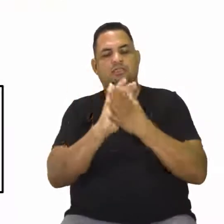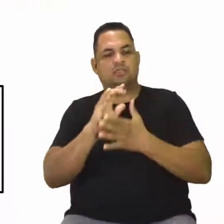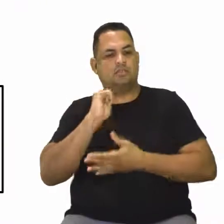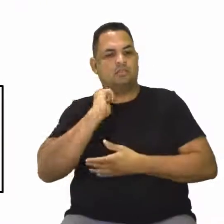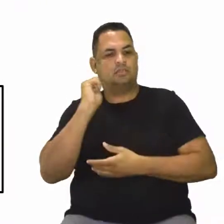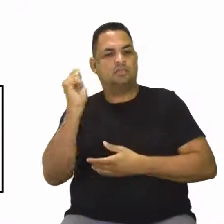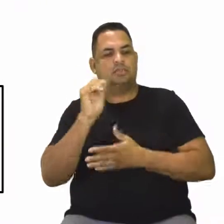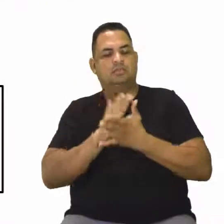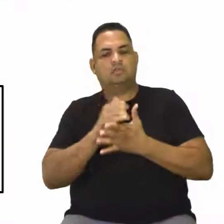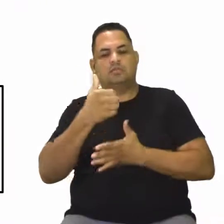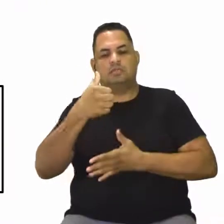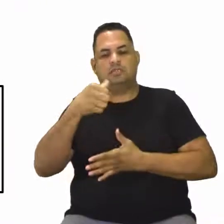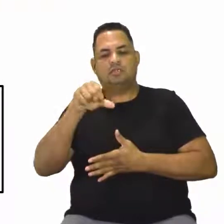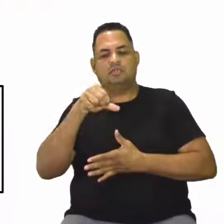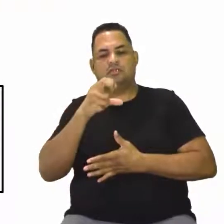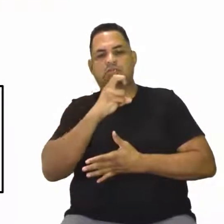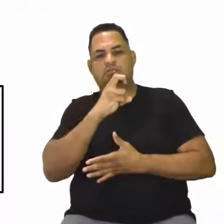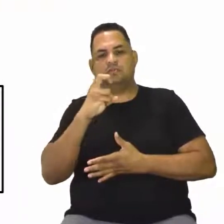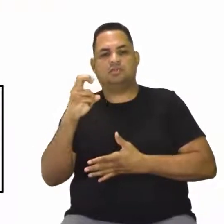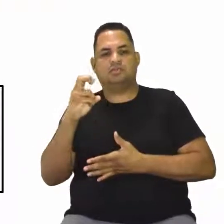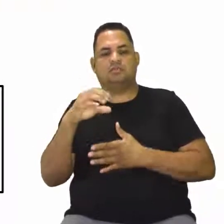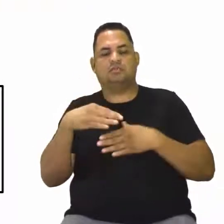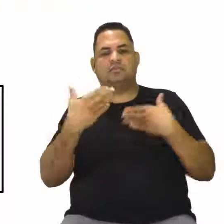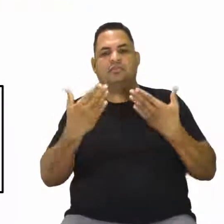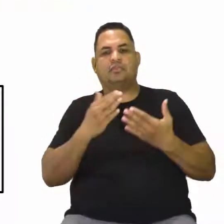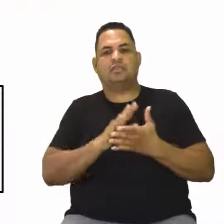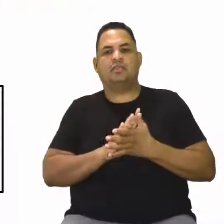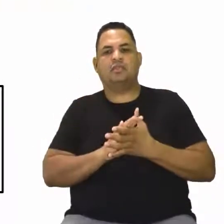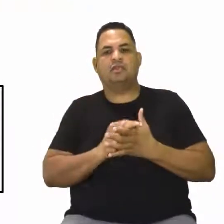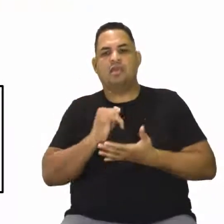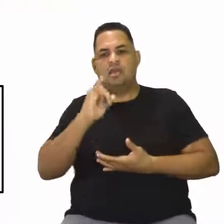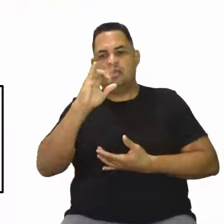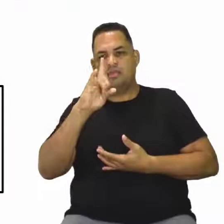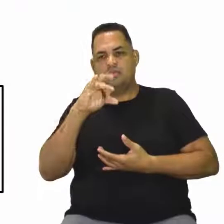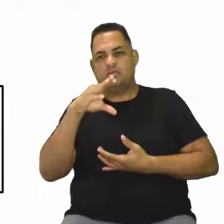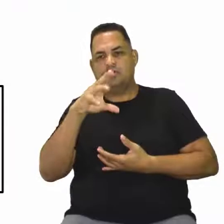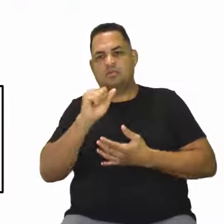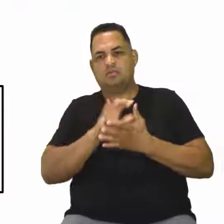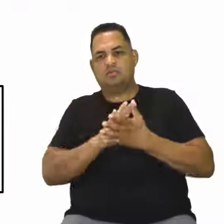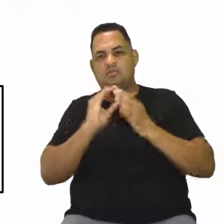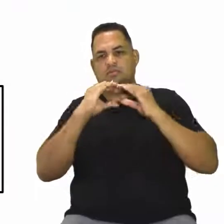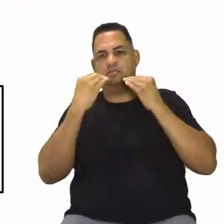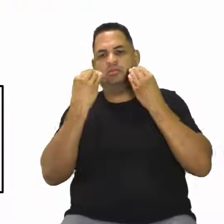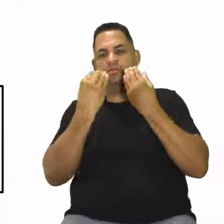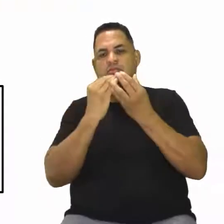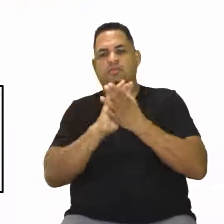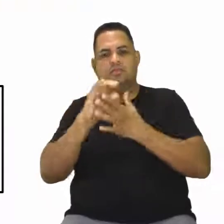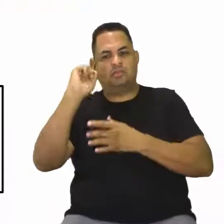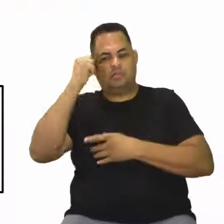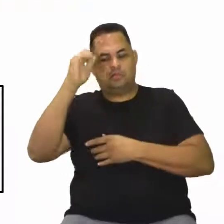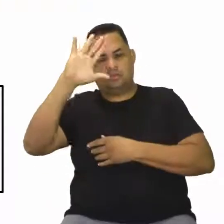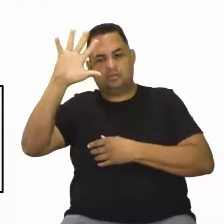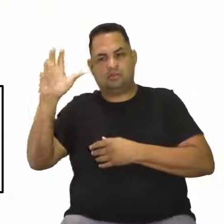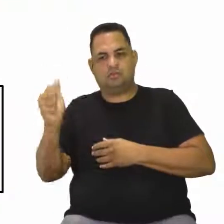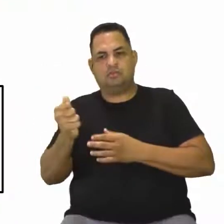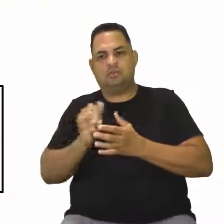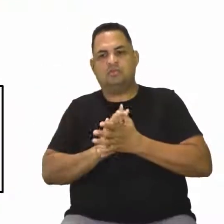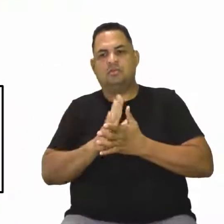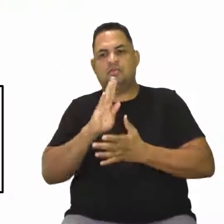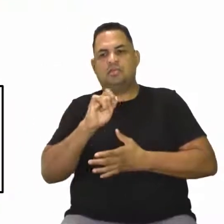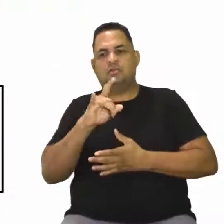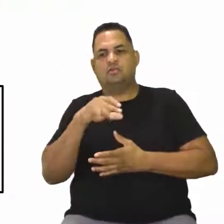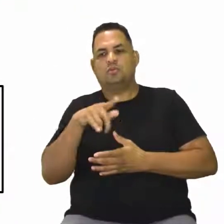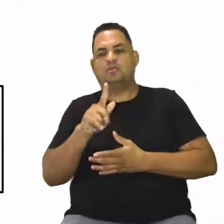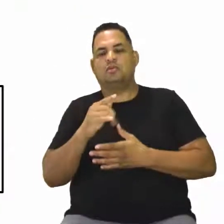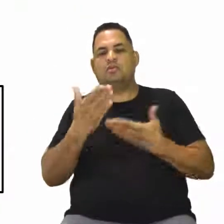abril de 1955. A Indonésia, a Conferência Afro-Asiática de